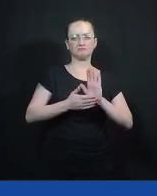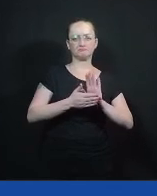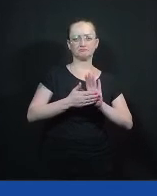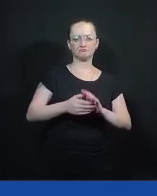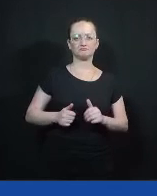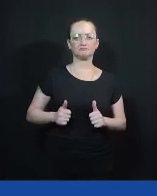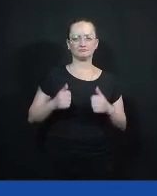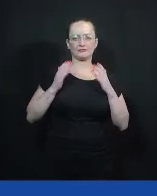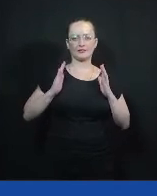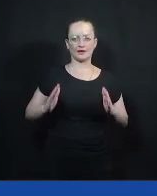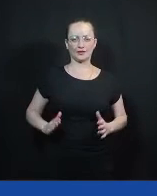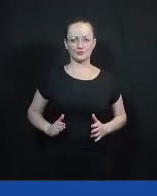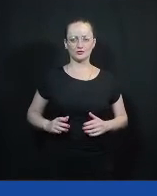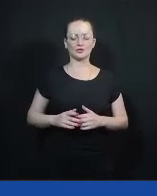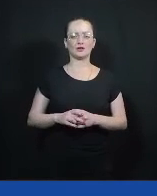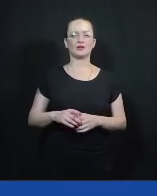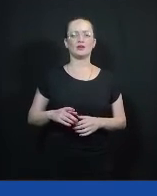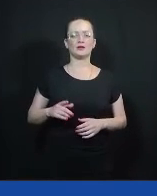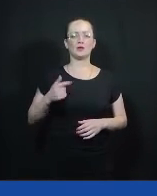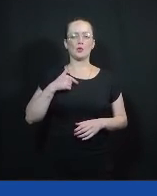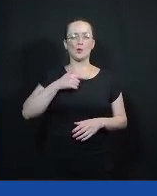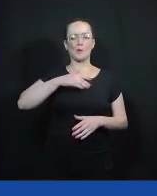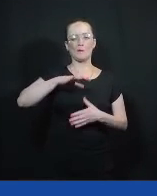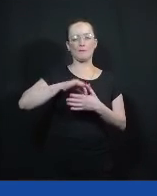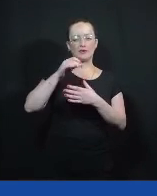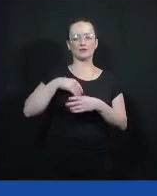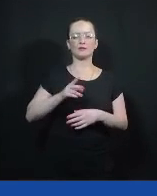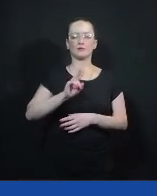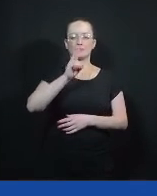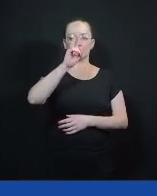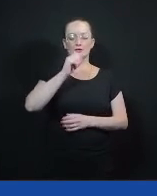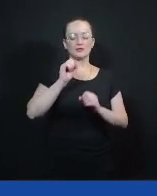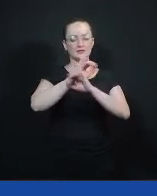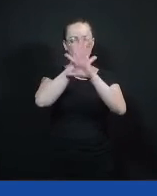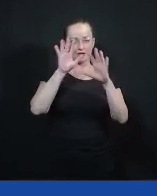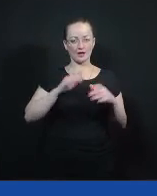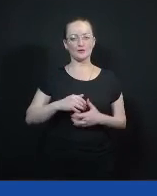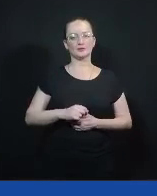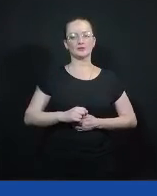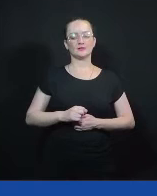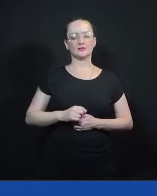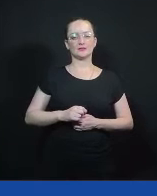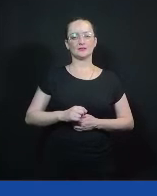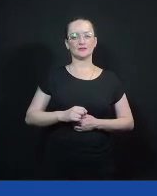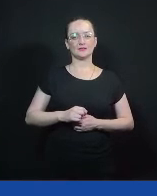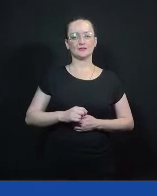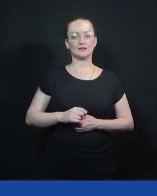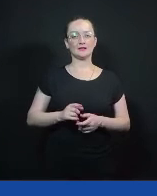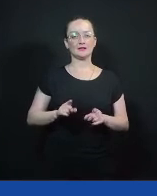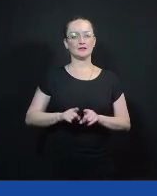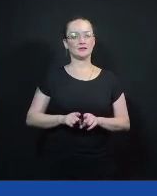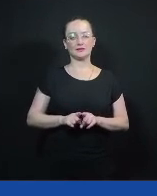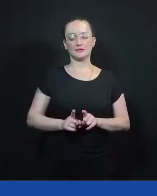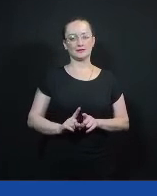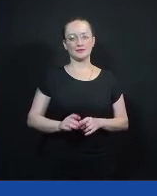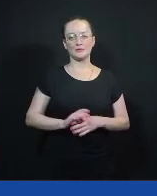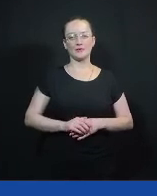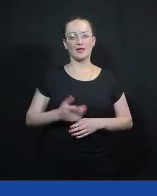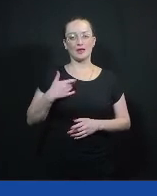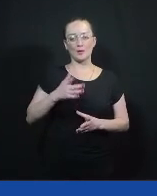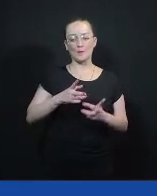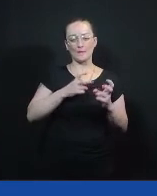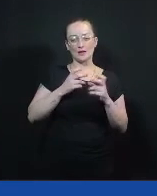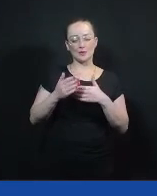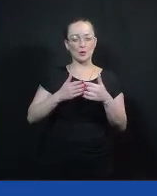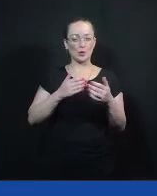pela correção, por princípios e valores muito claros, muito transparentes, e que a detecção, ao